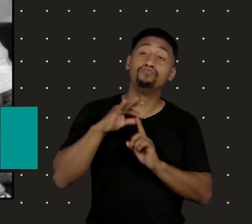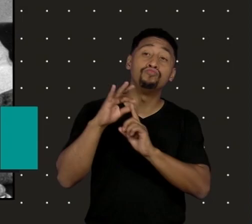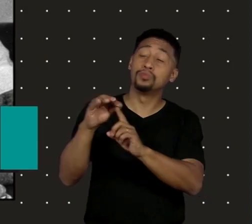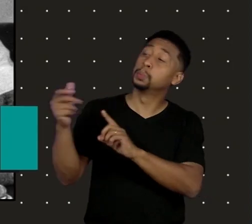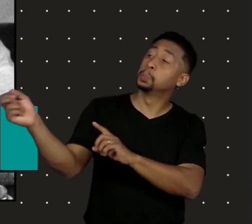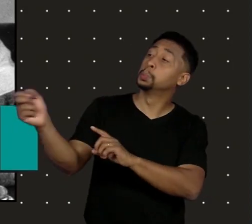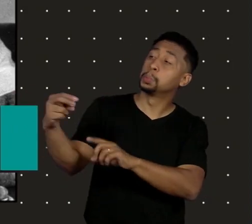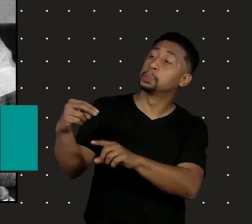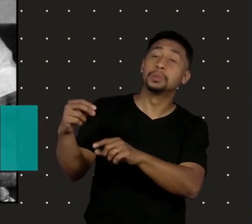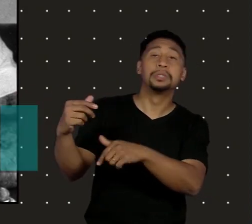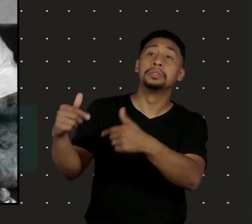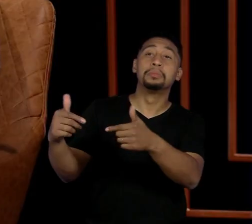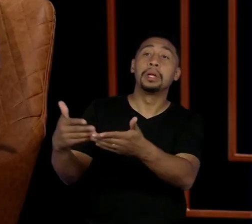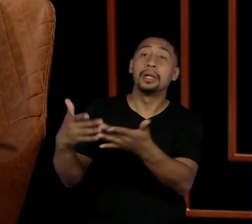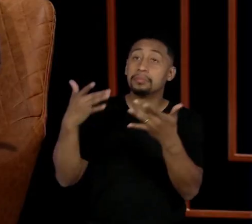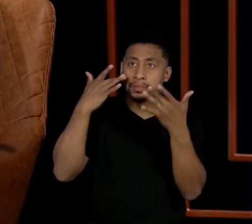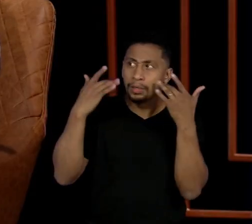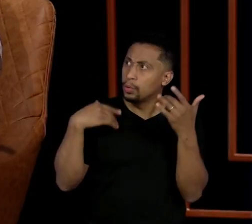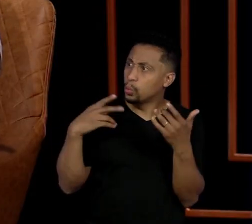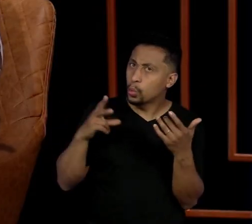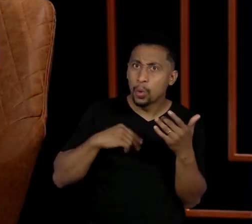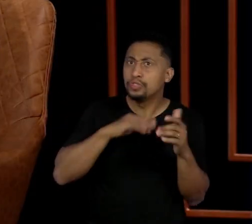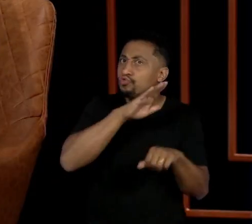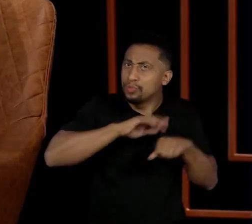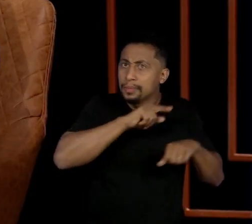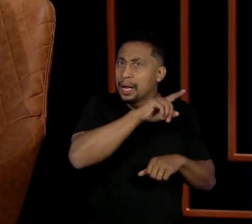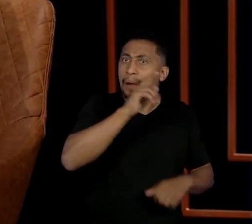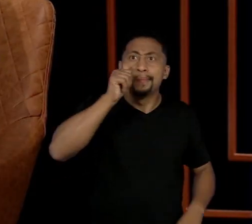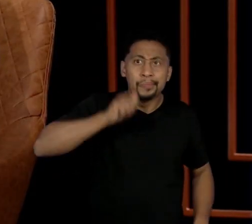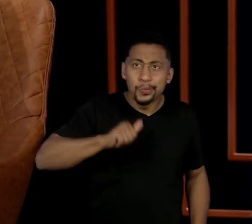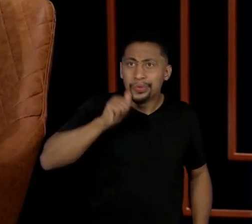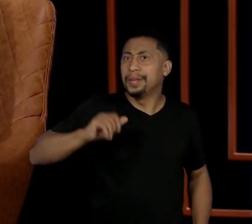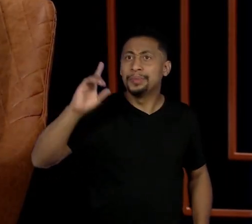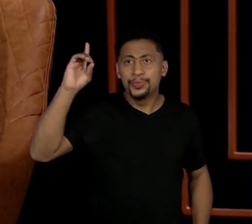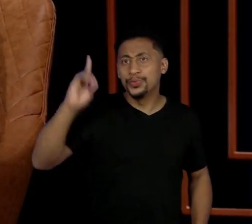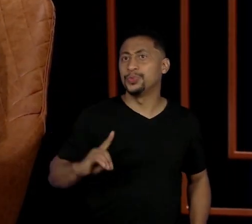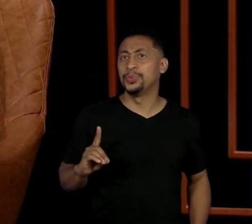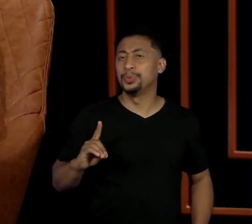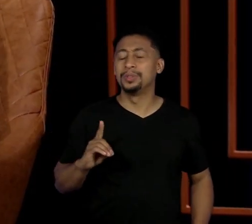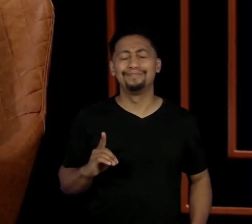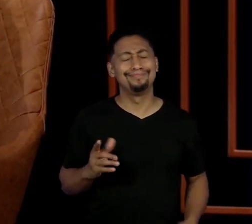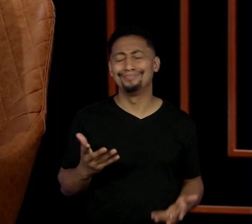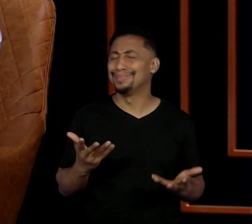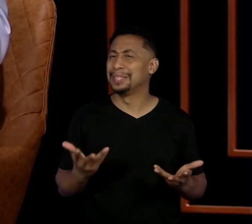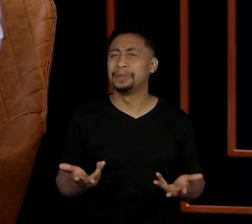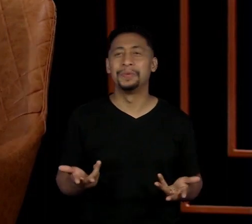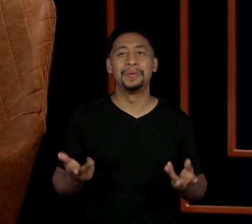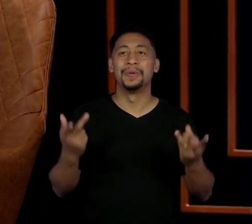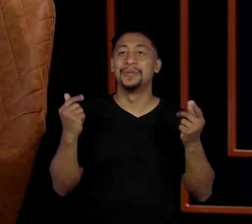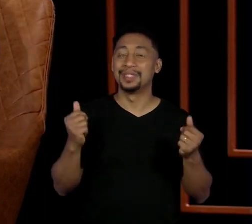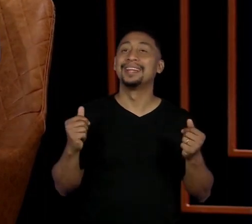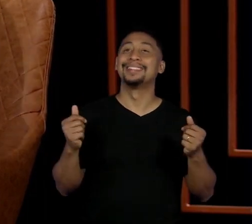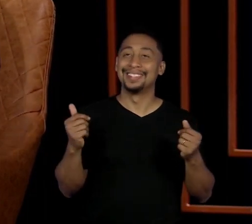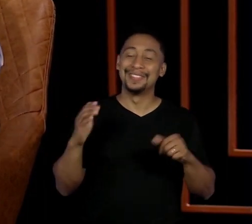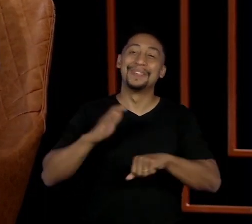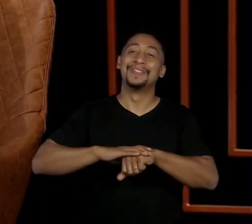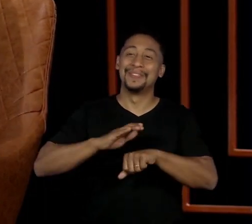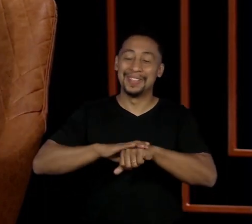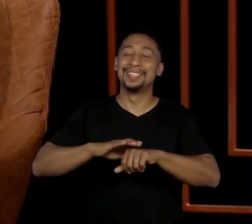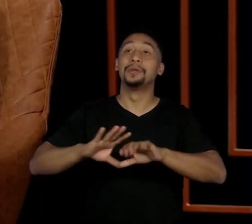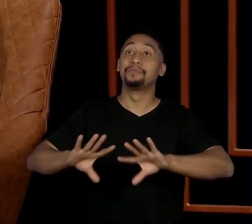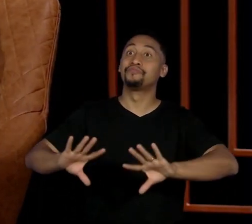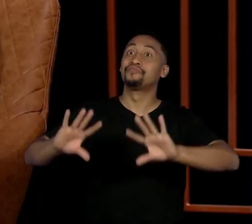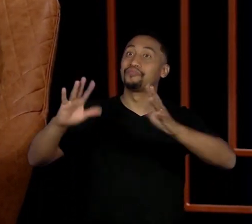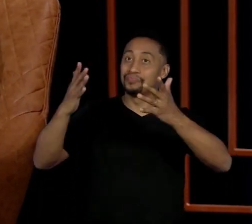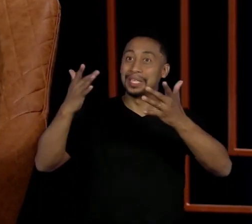e falou, cara, ela que tem que dirigir, entendeu? Uma mulher, uma coisa maravilhosa. E nós fizemos o espetáculo de formatura, que uma